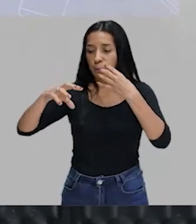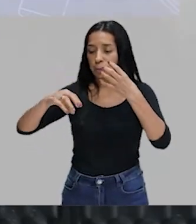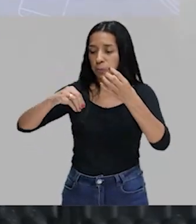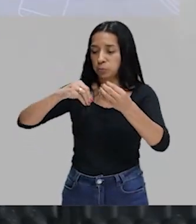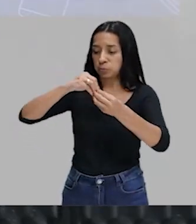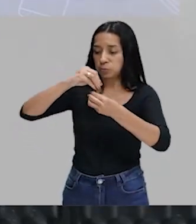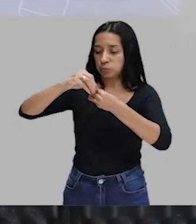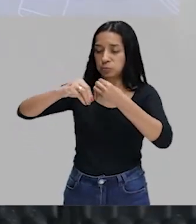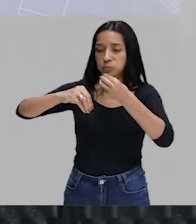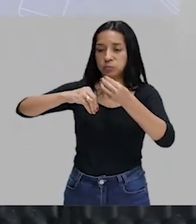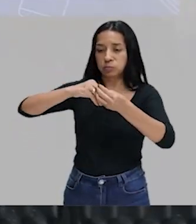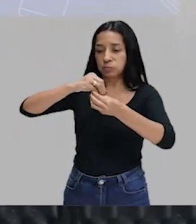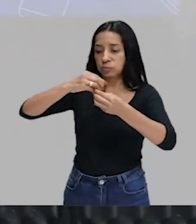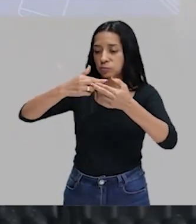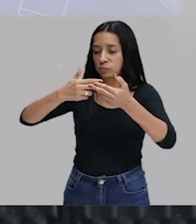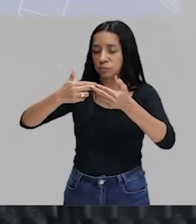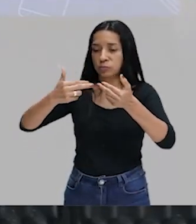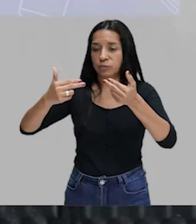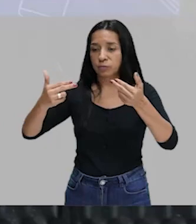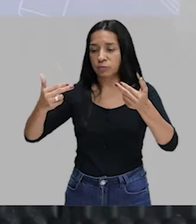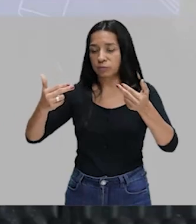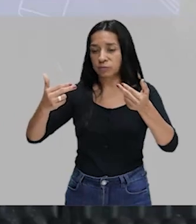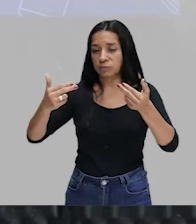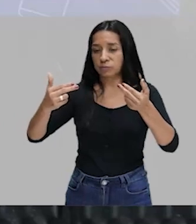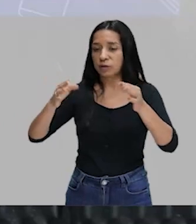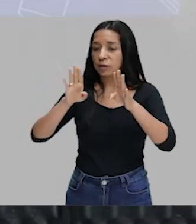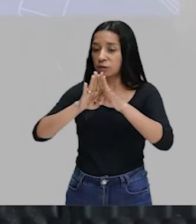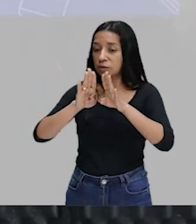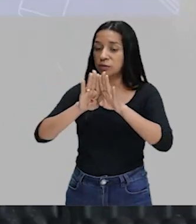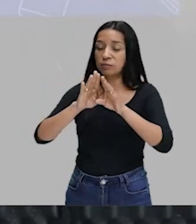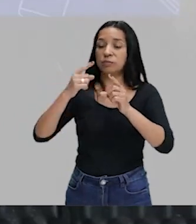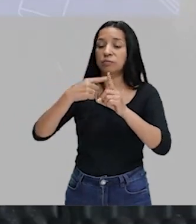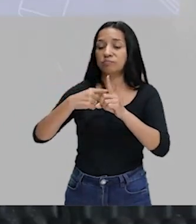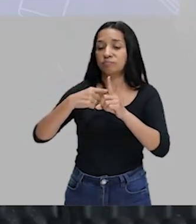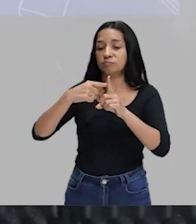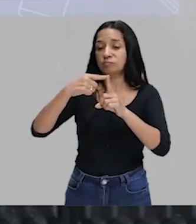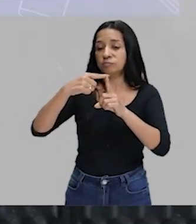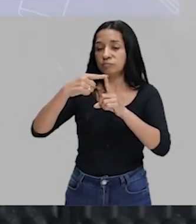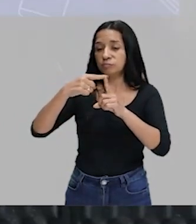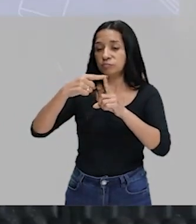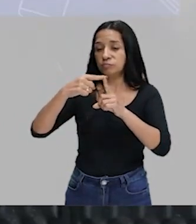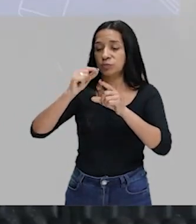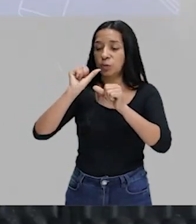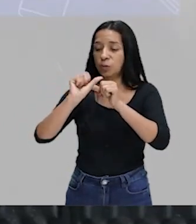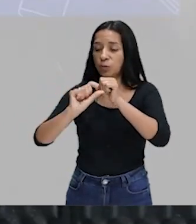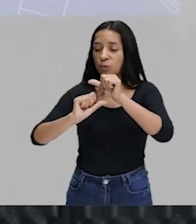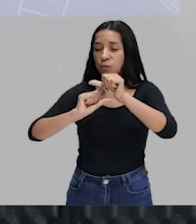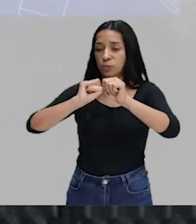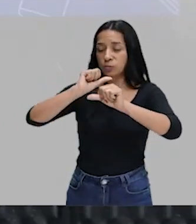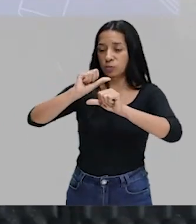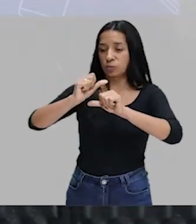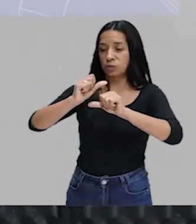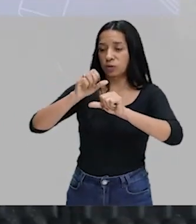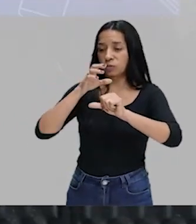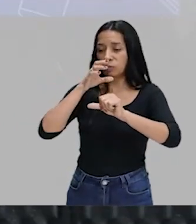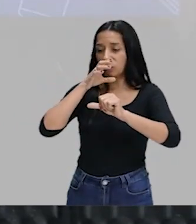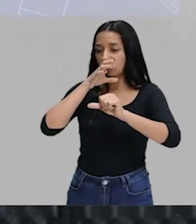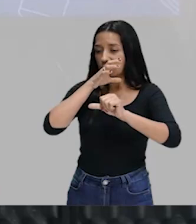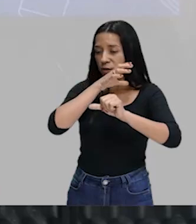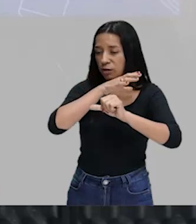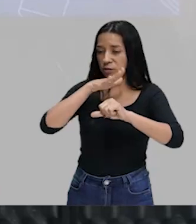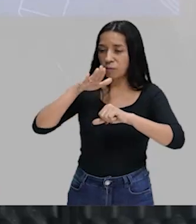ele aumentando também aí a sua temperatura, ele se tornando mais quente do que ele já é, certo?